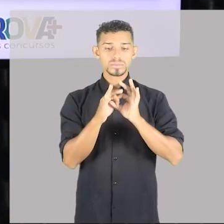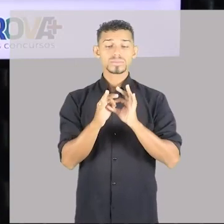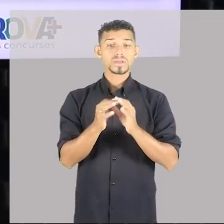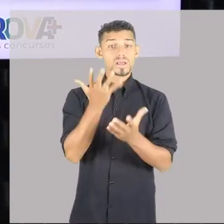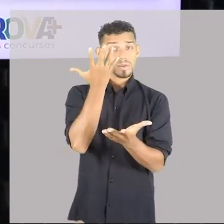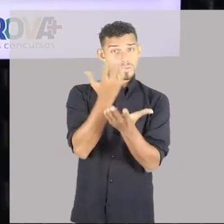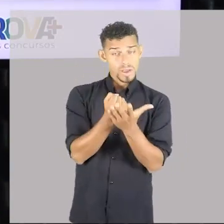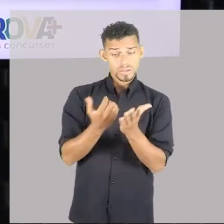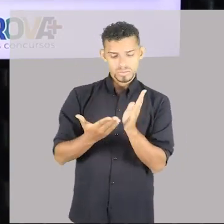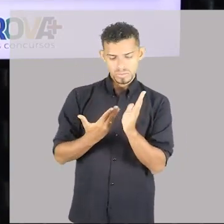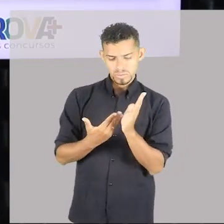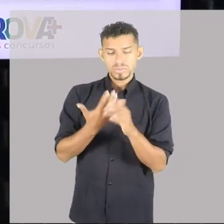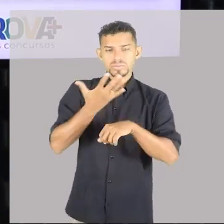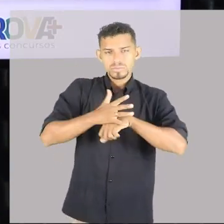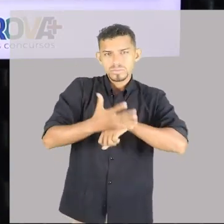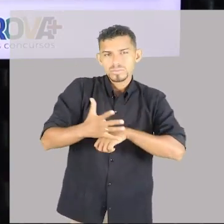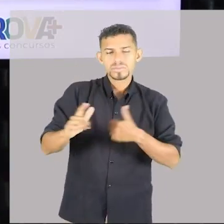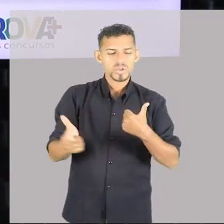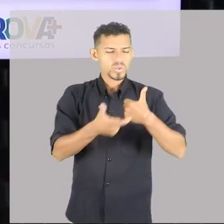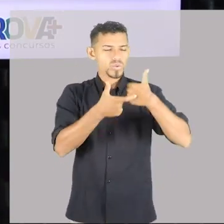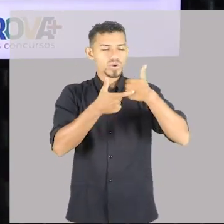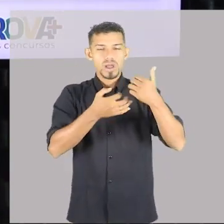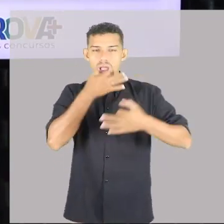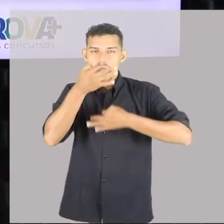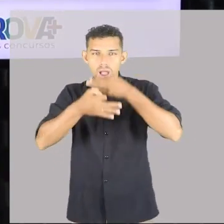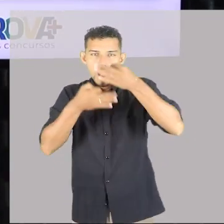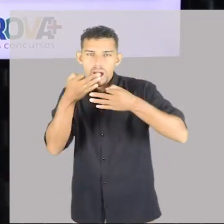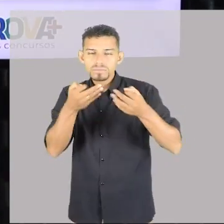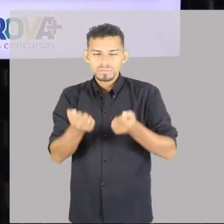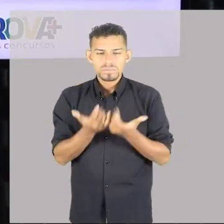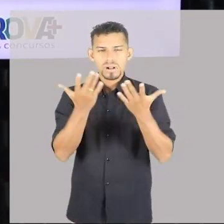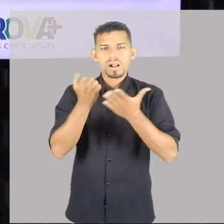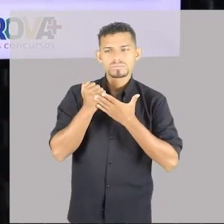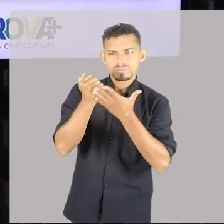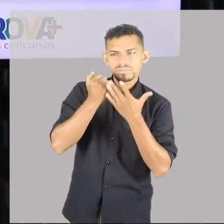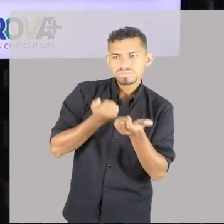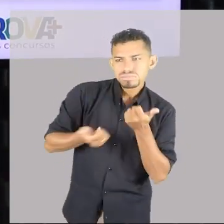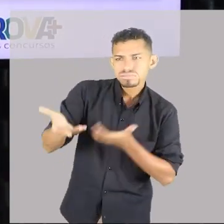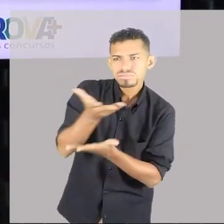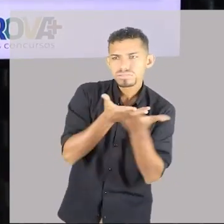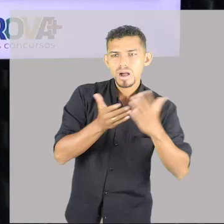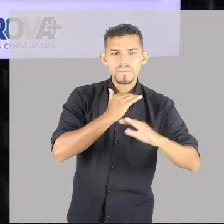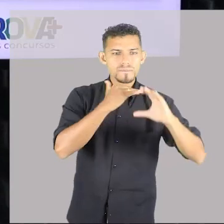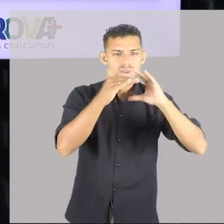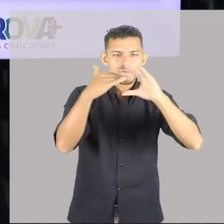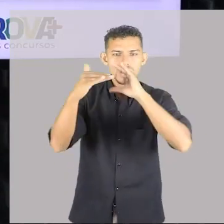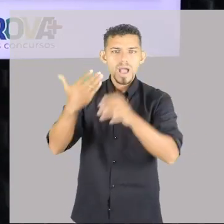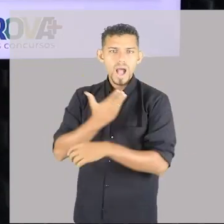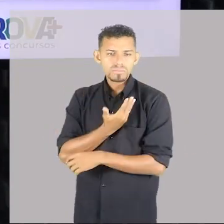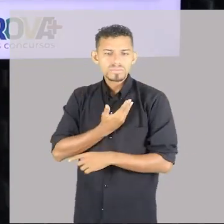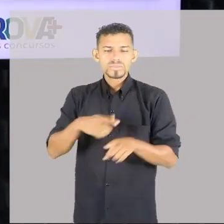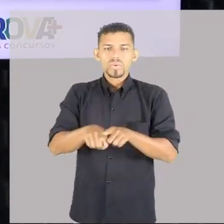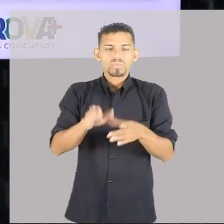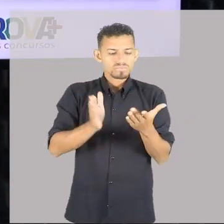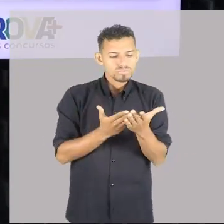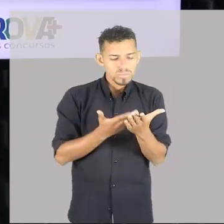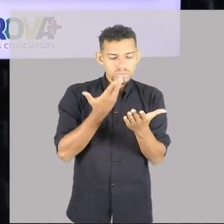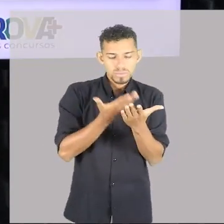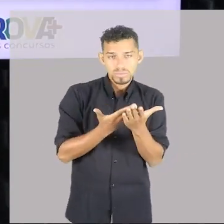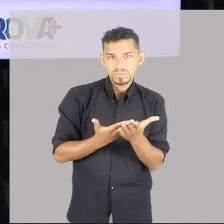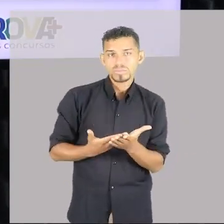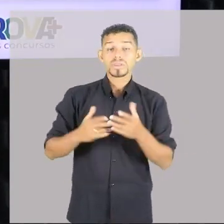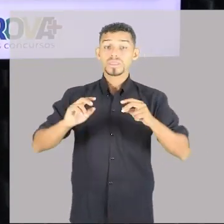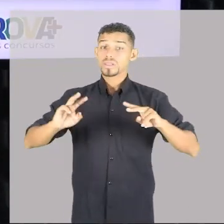apostila, treine, revise, dê o like, dê o joinha no vídeo, apoie a iniciativa, estude, revise na apostila que está